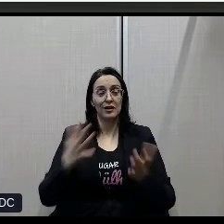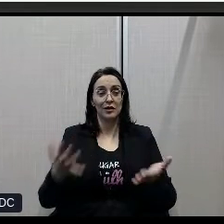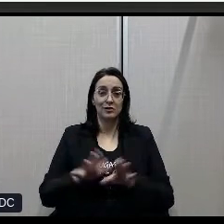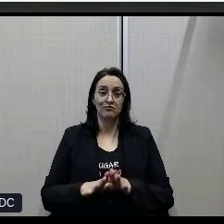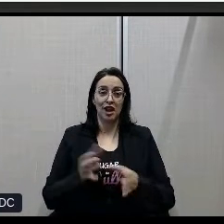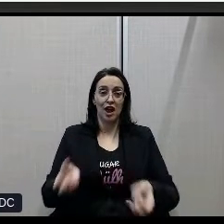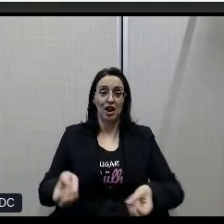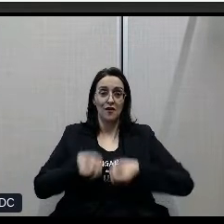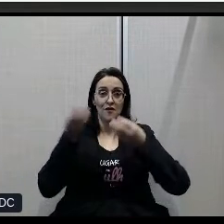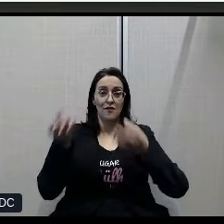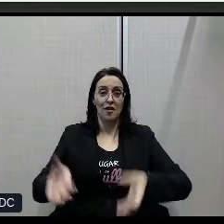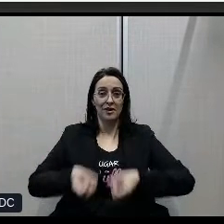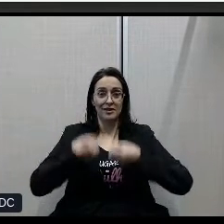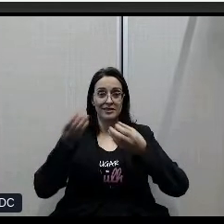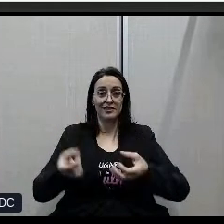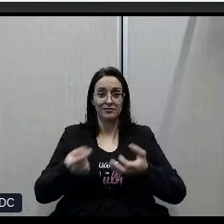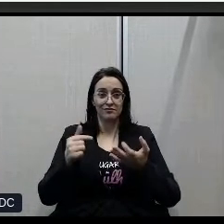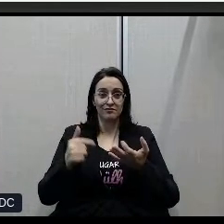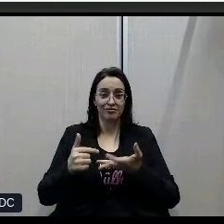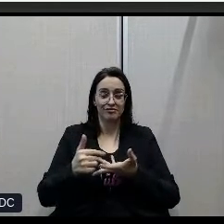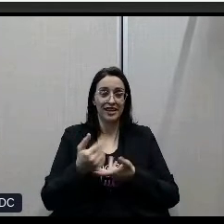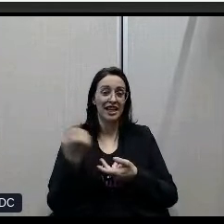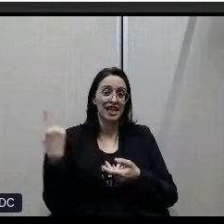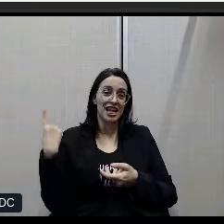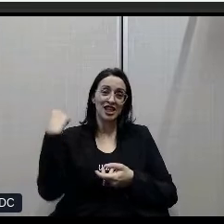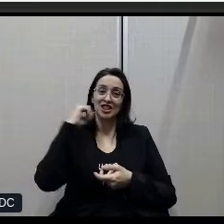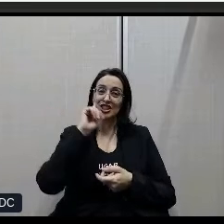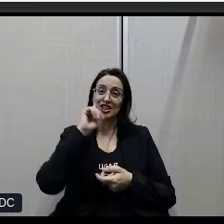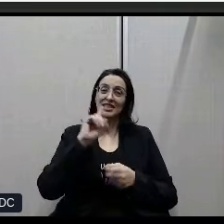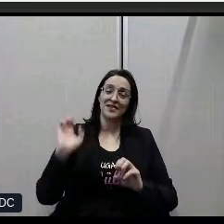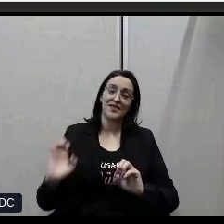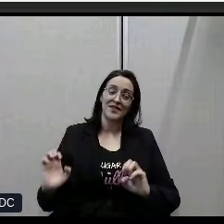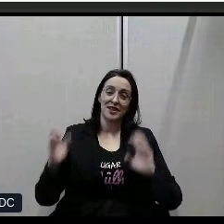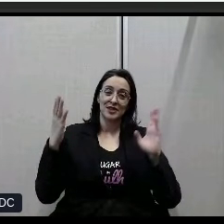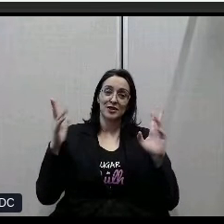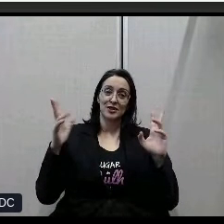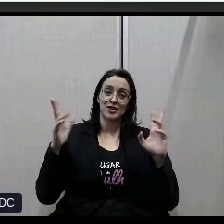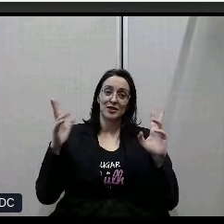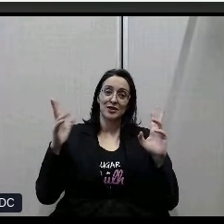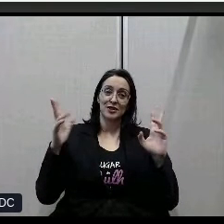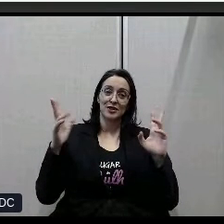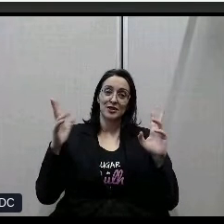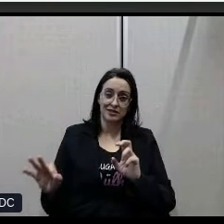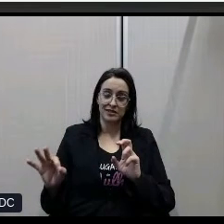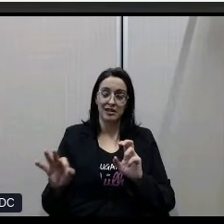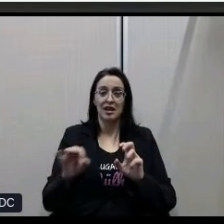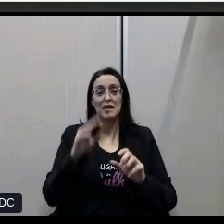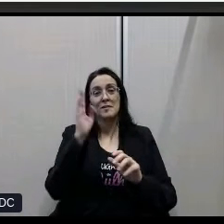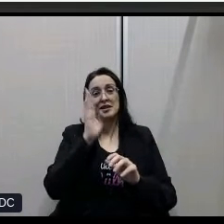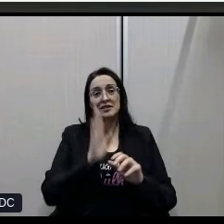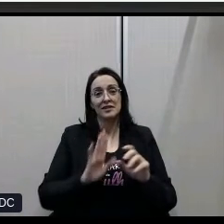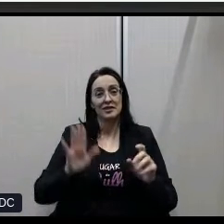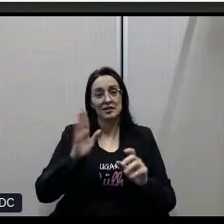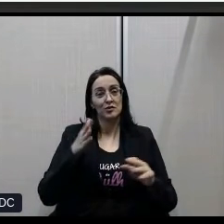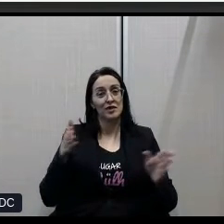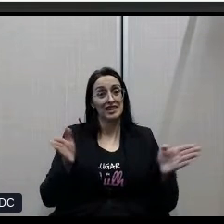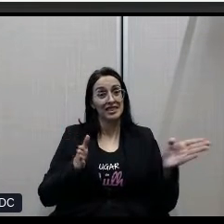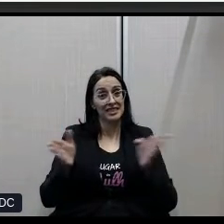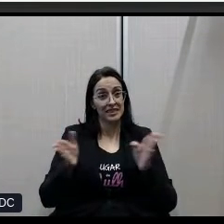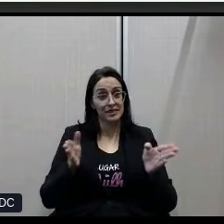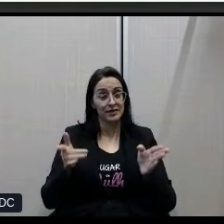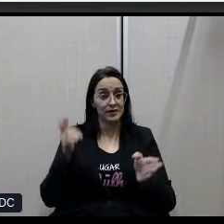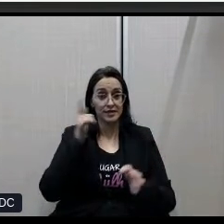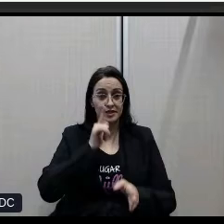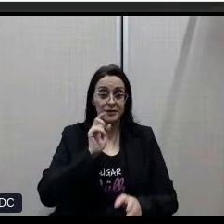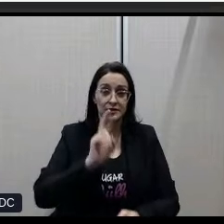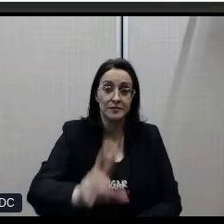imagino que devem ter falado também aí nesses 3 dias de evento, em relação à porcentagem dos sites brasileiros hoje que são acessíveis, de